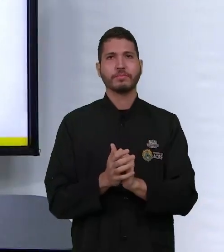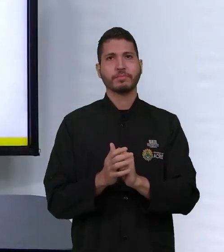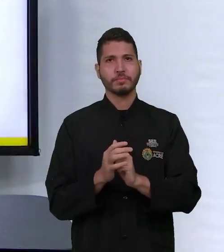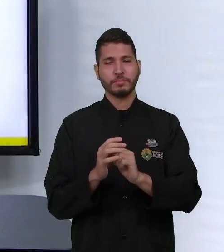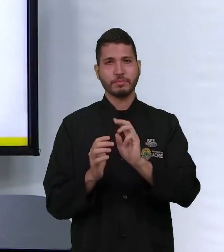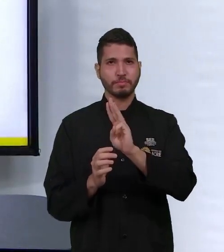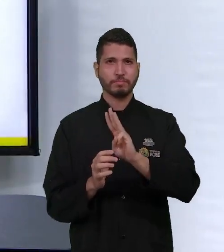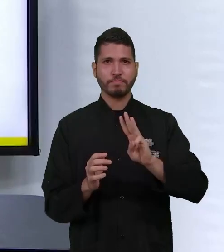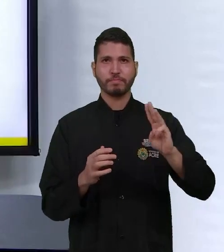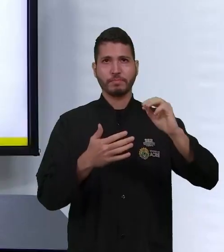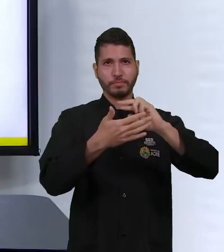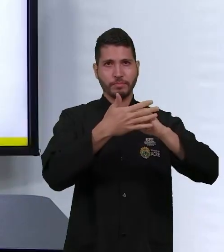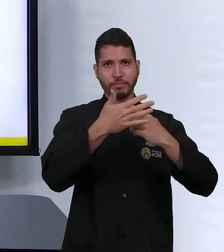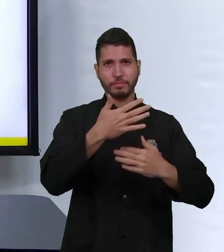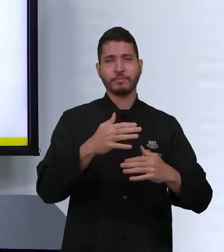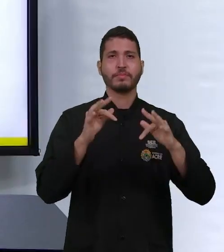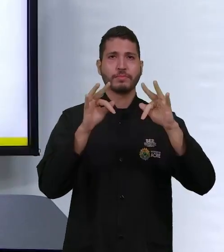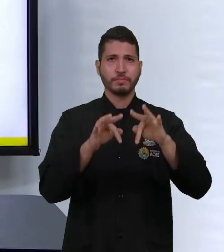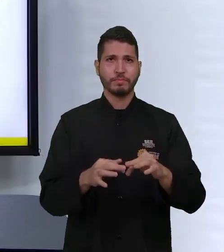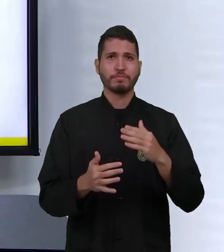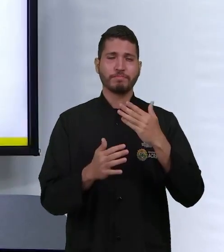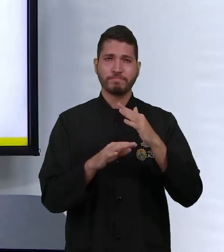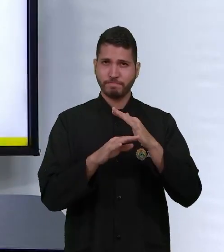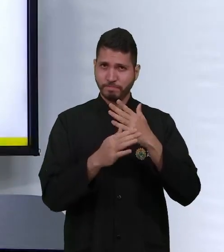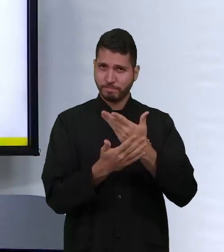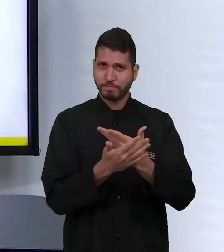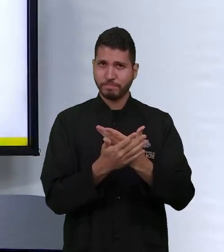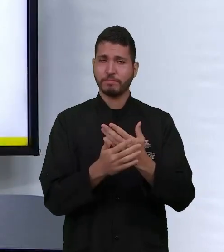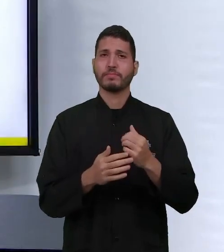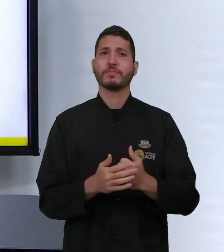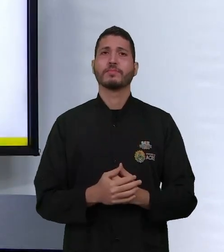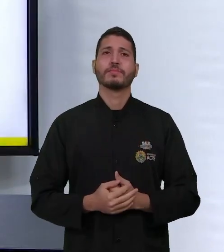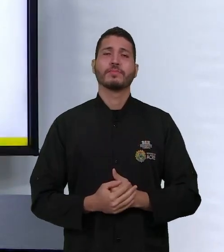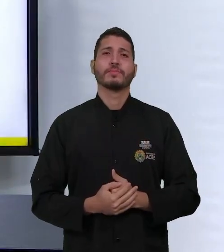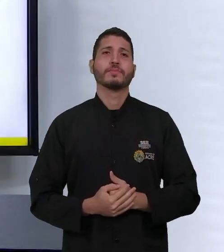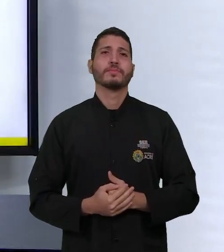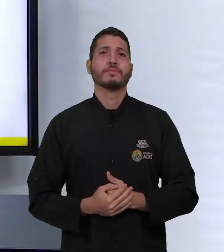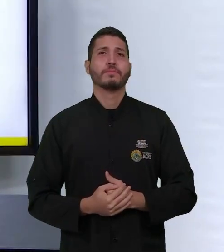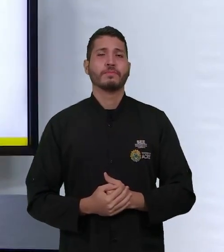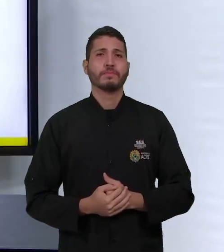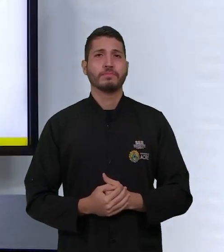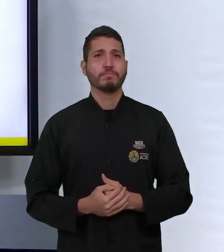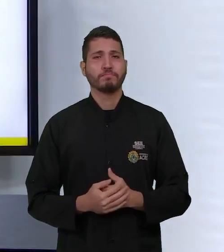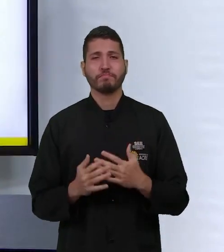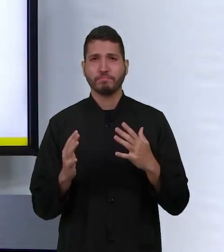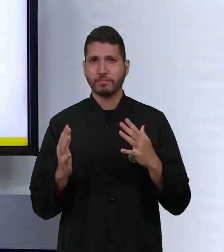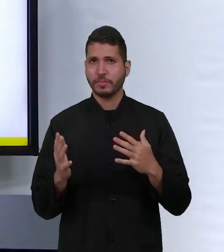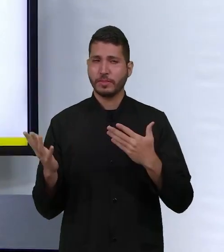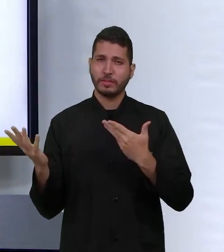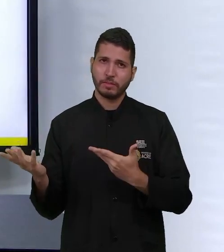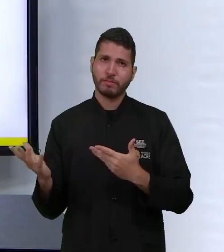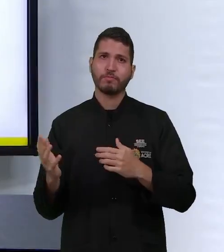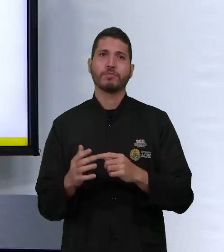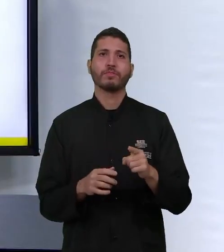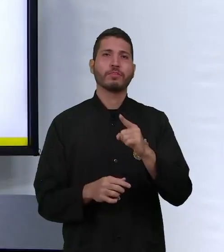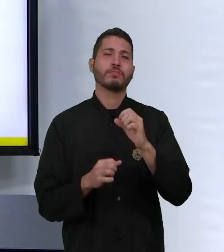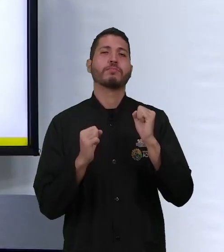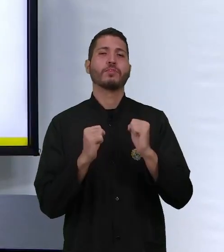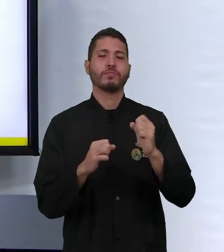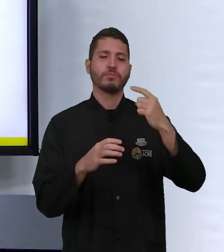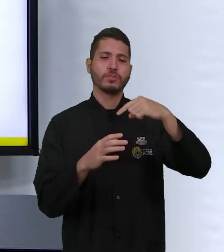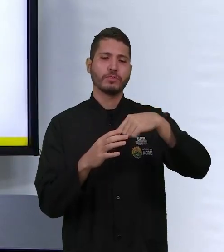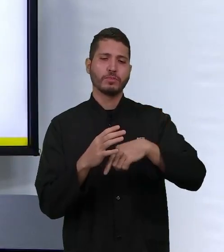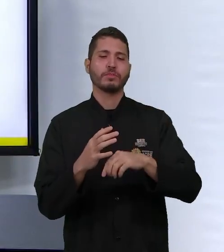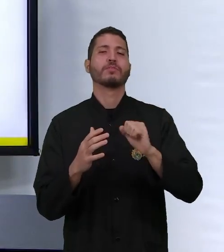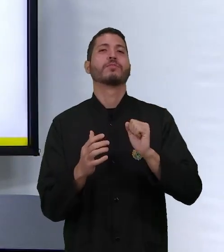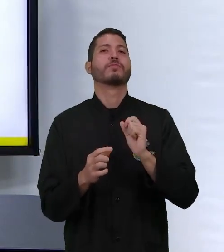aí, gente. Terminamos aqui essa segunda etapa sobre a Revolução Industrial. Não se resume somente ao que nós vimos aqui. Muitas